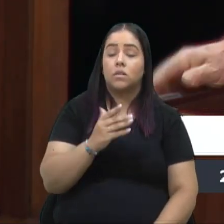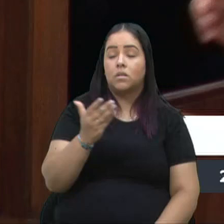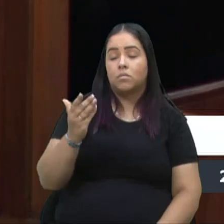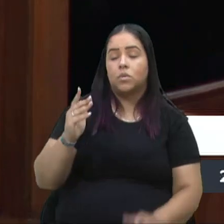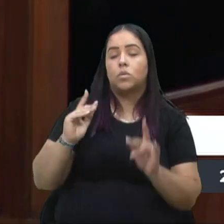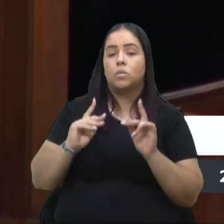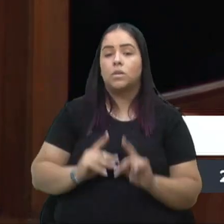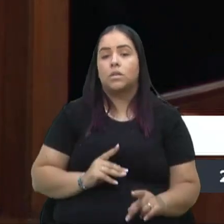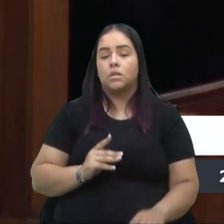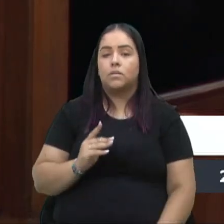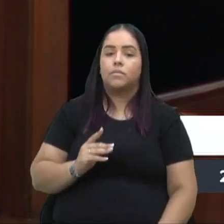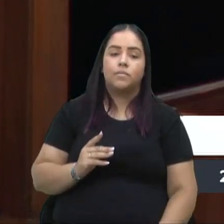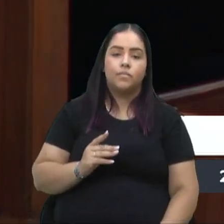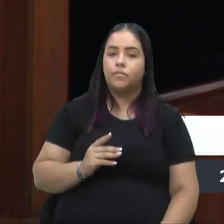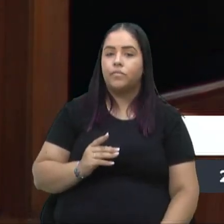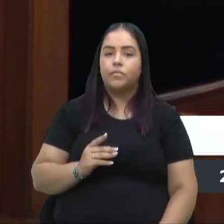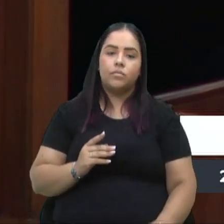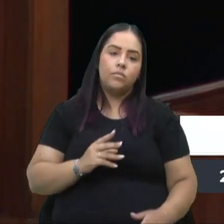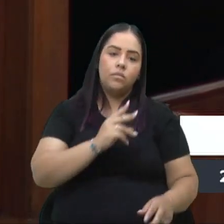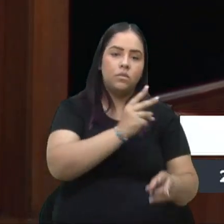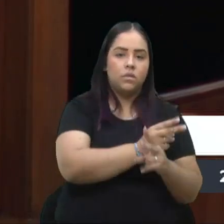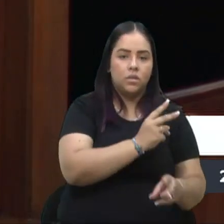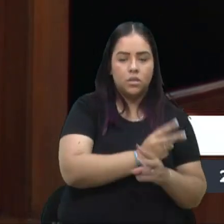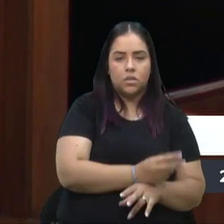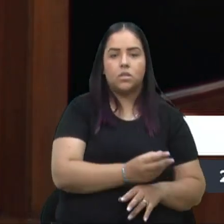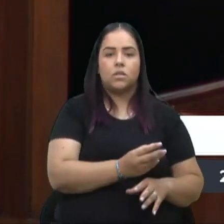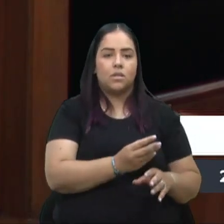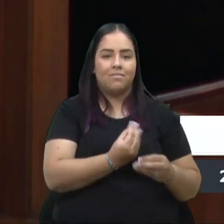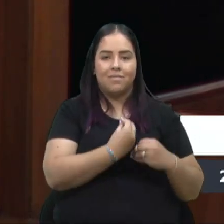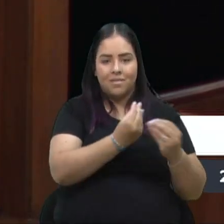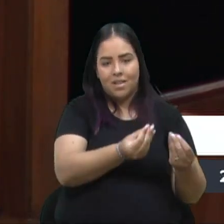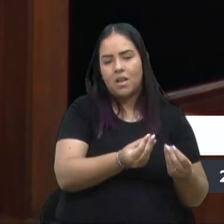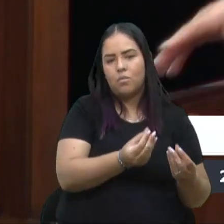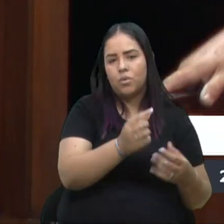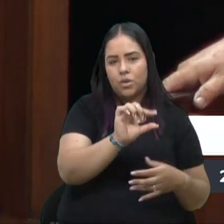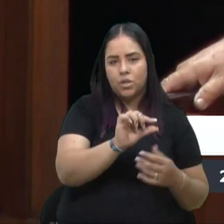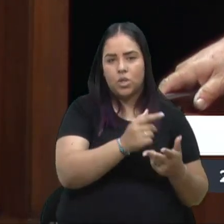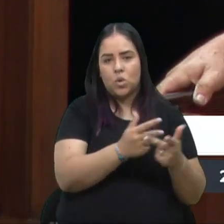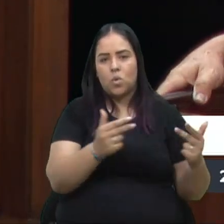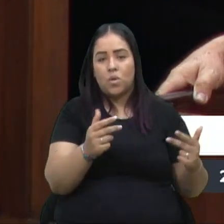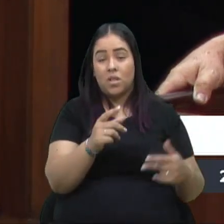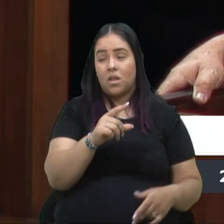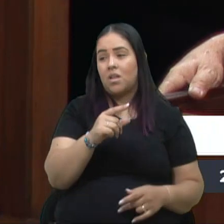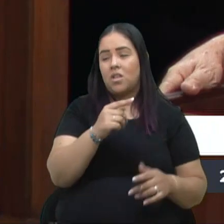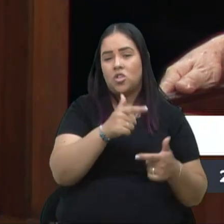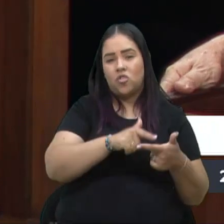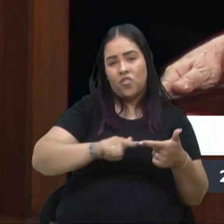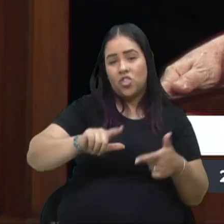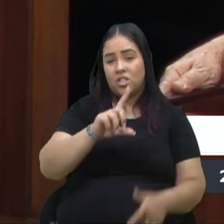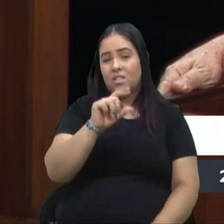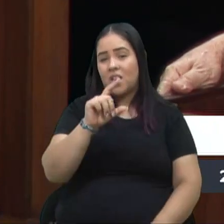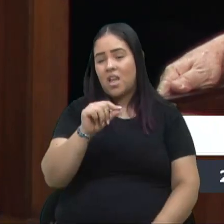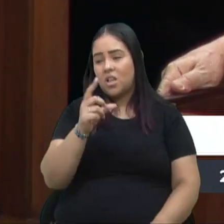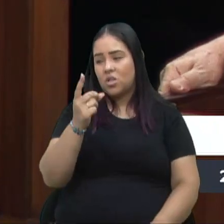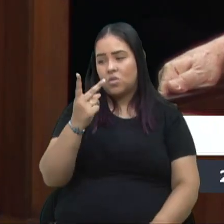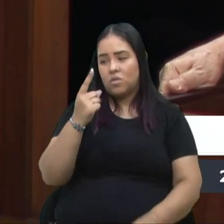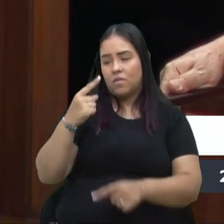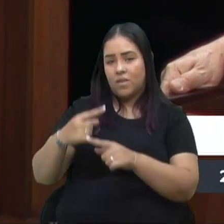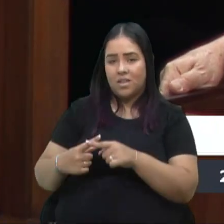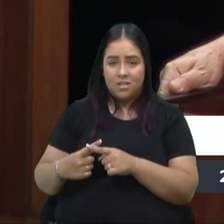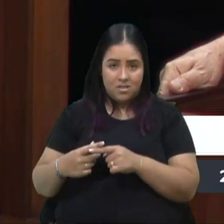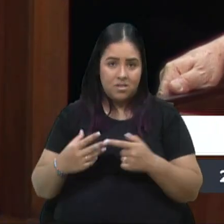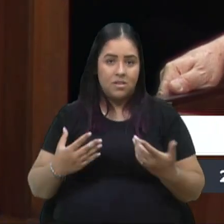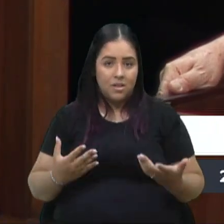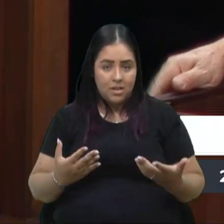Entra com uma parte do material diluído em 10 12 vezes assim no momento oportuno E